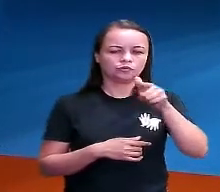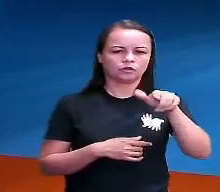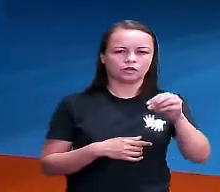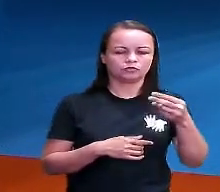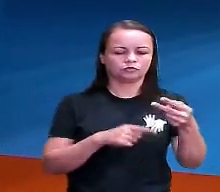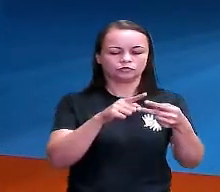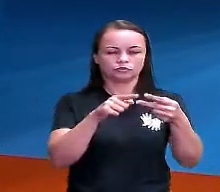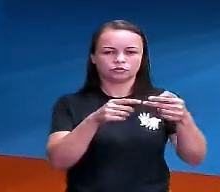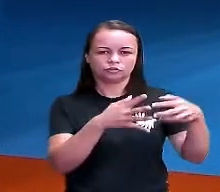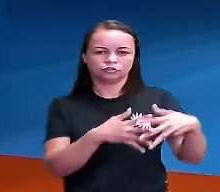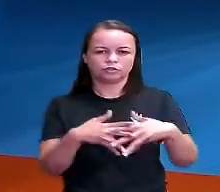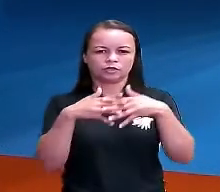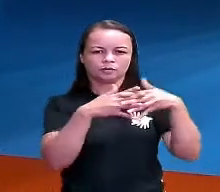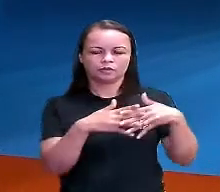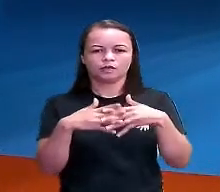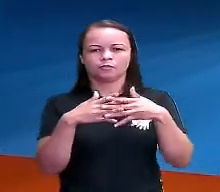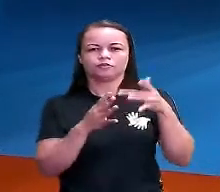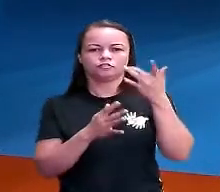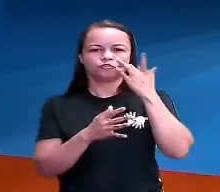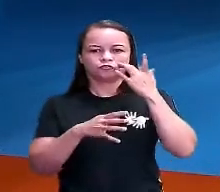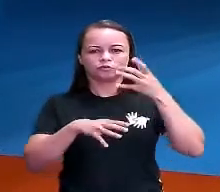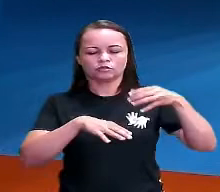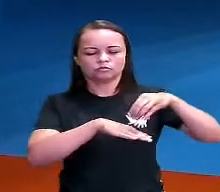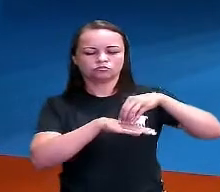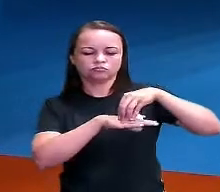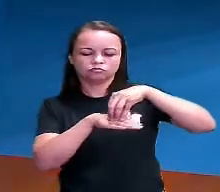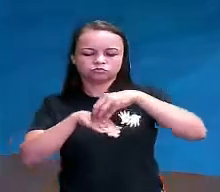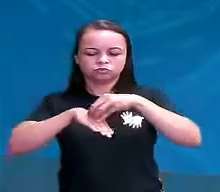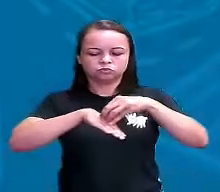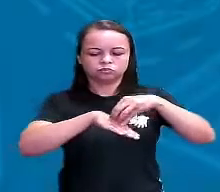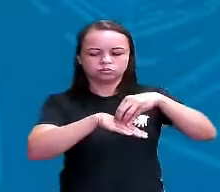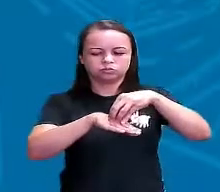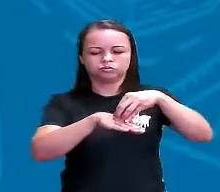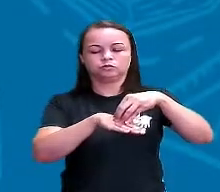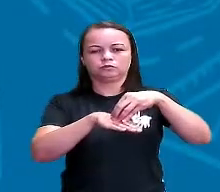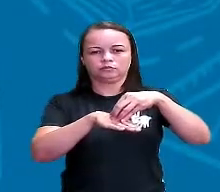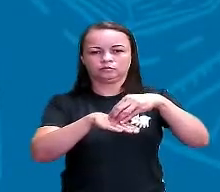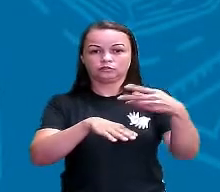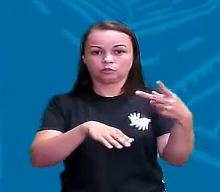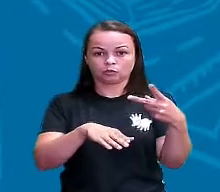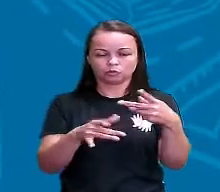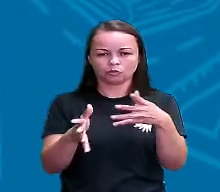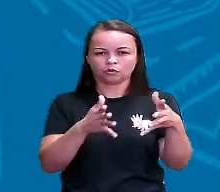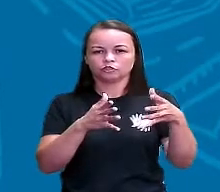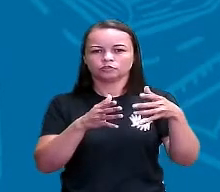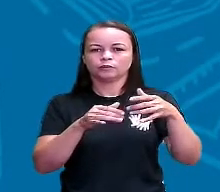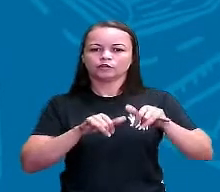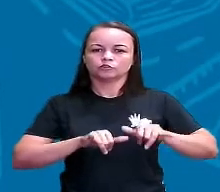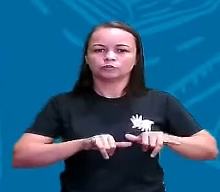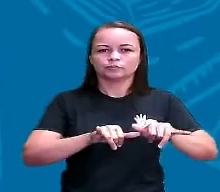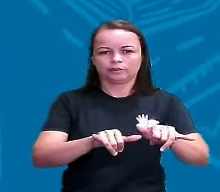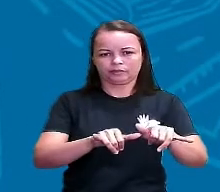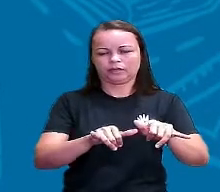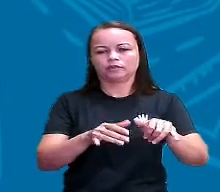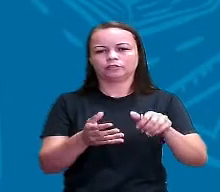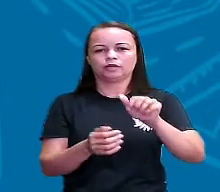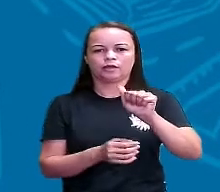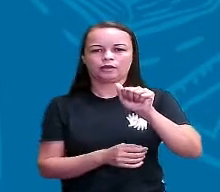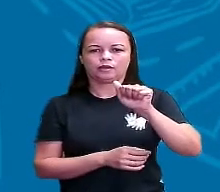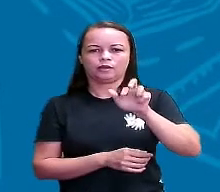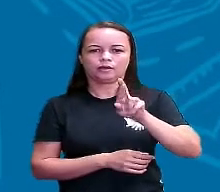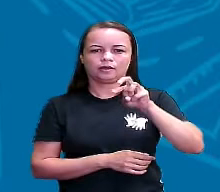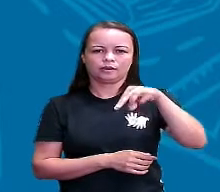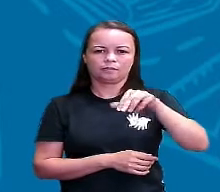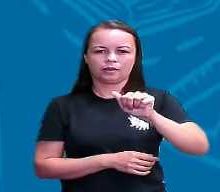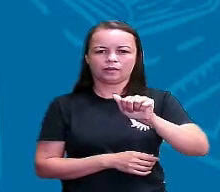transportar frutas do mercado municipal da cidade para os supermercados e os armazéns. Em